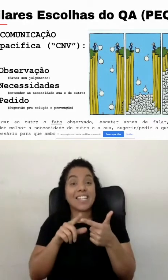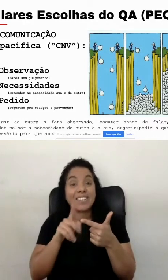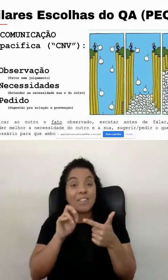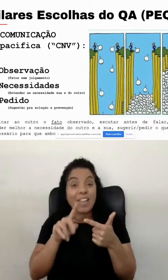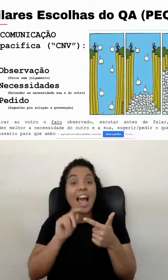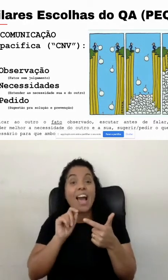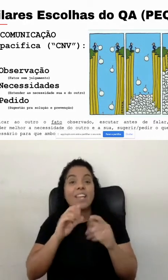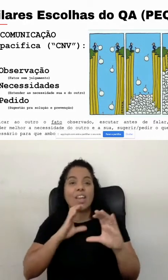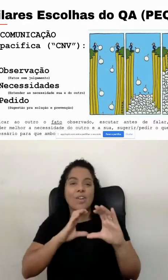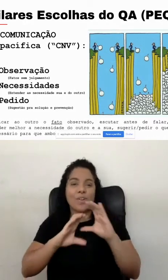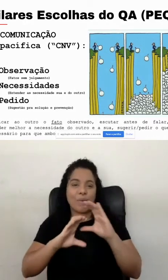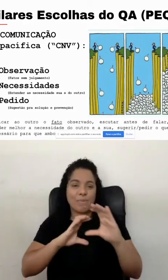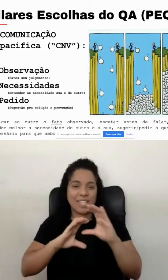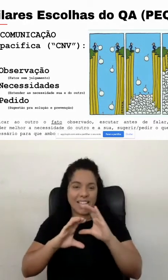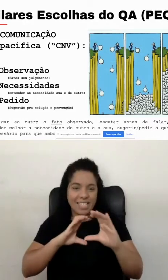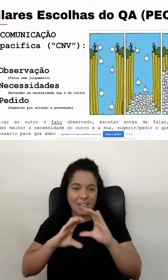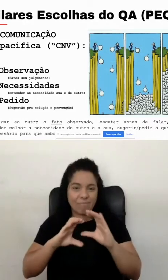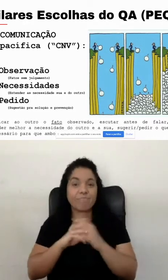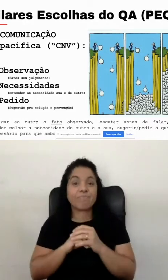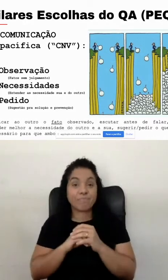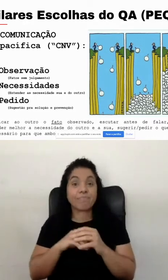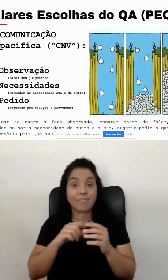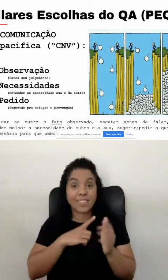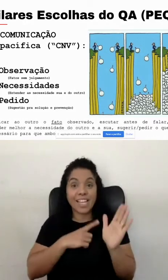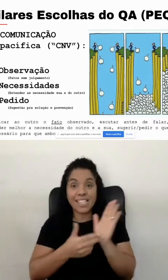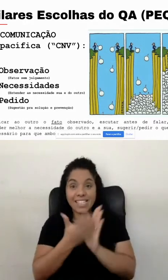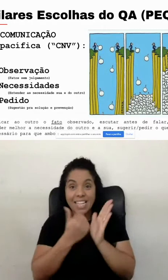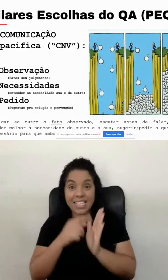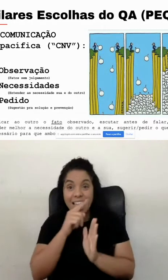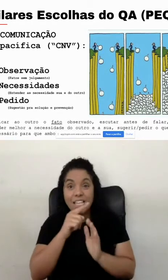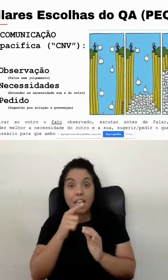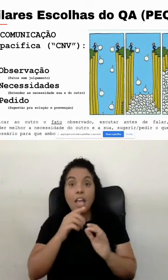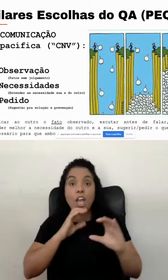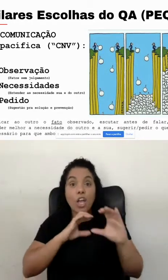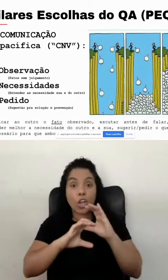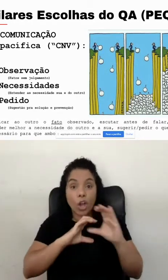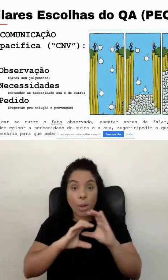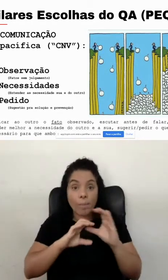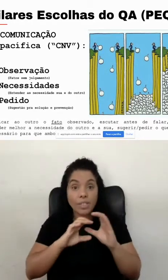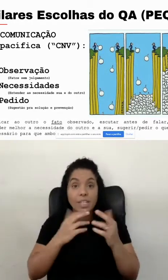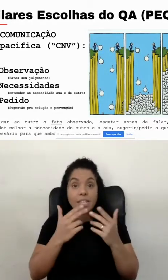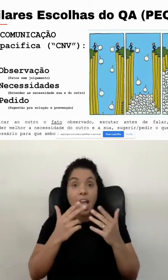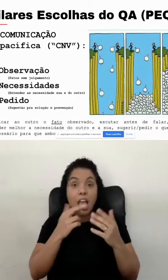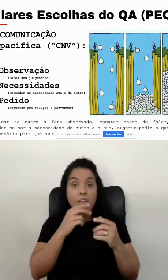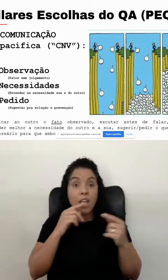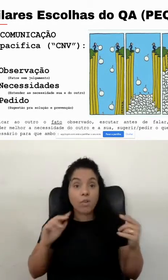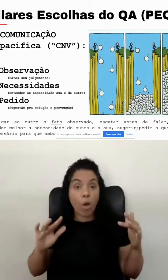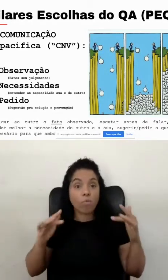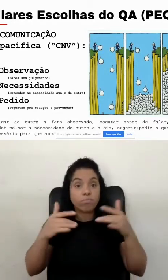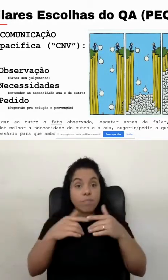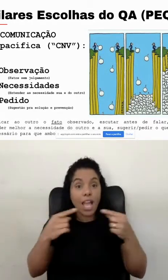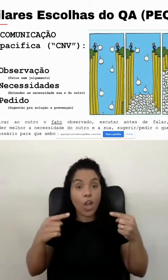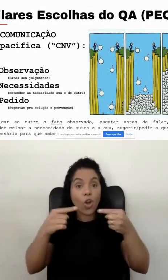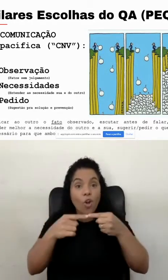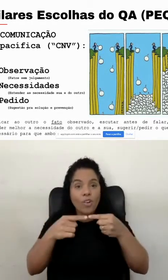é a comunicação. Até tem na figurinha aí, a comunicação, ela forma ponte entre as pessoas. Eu